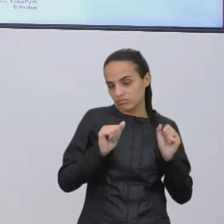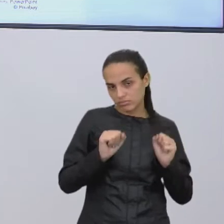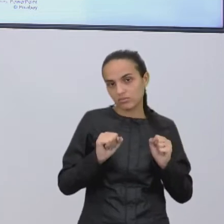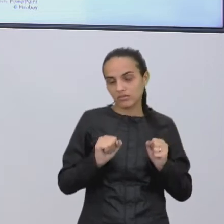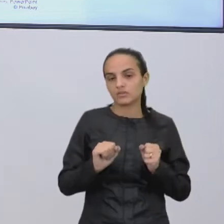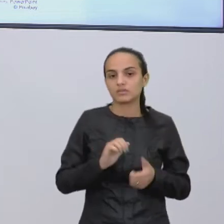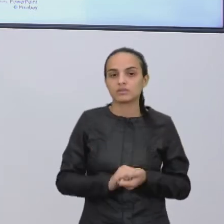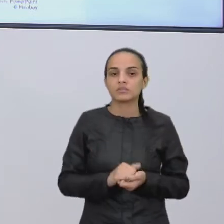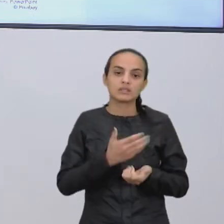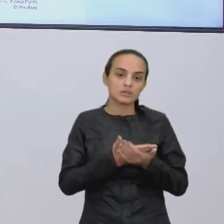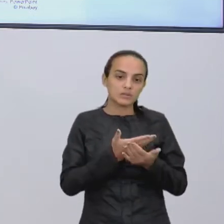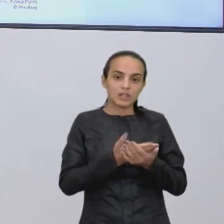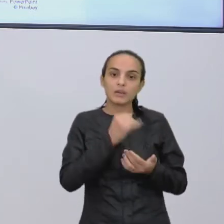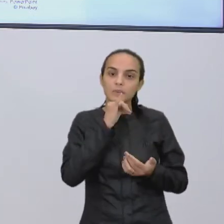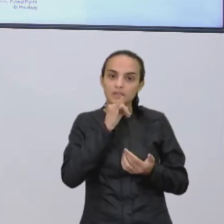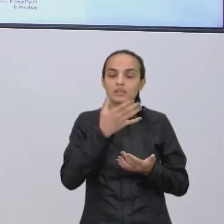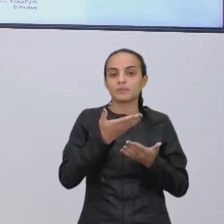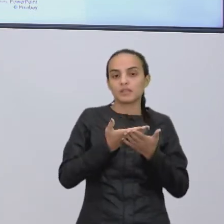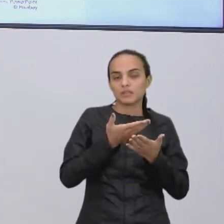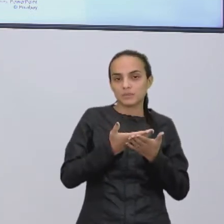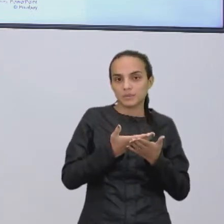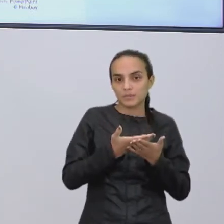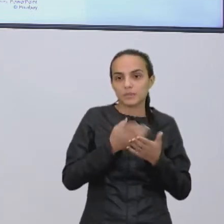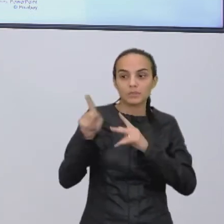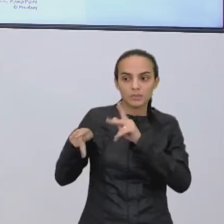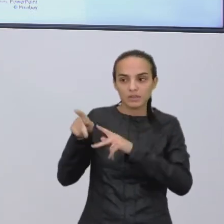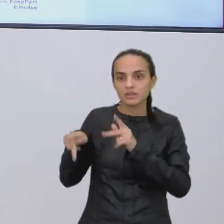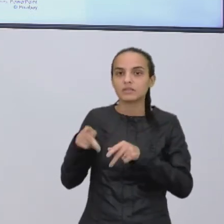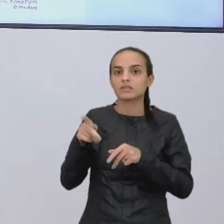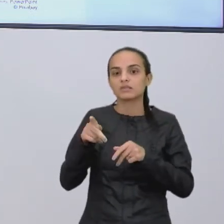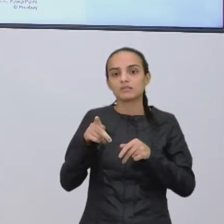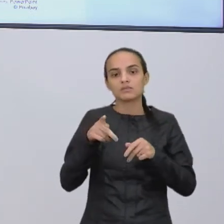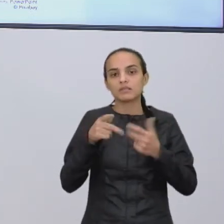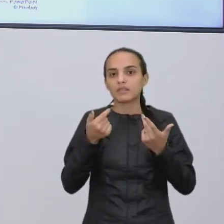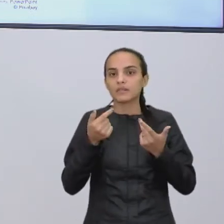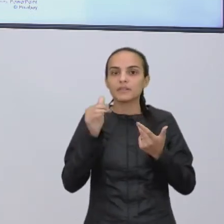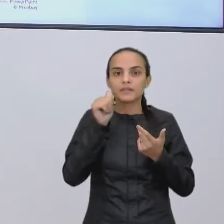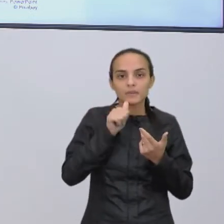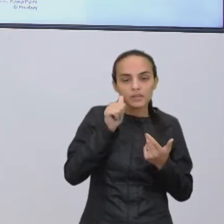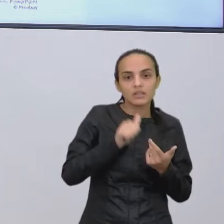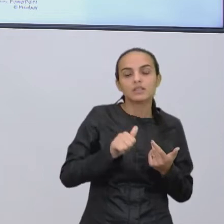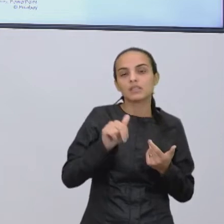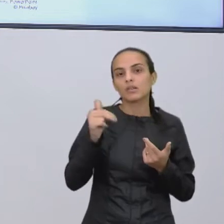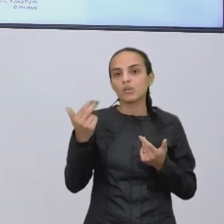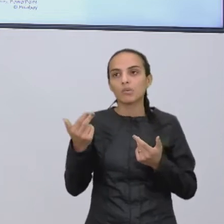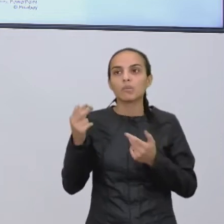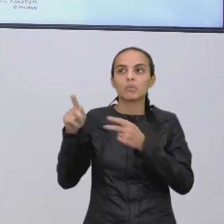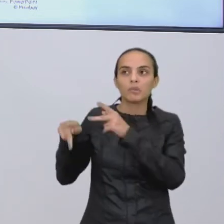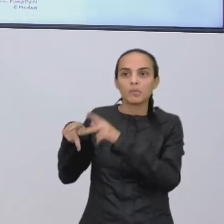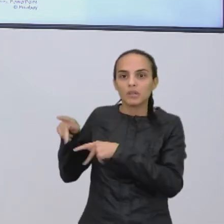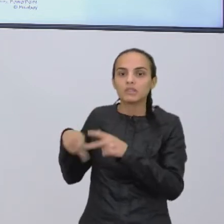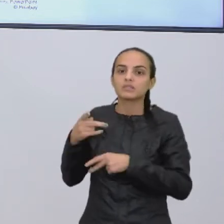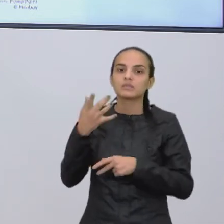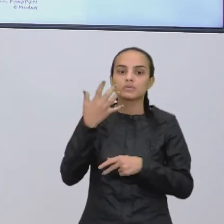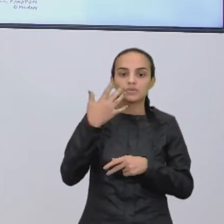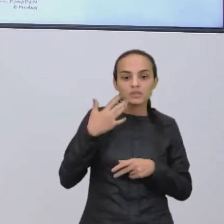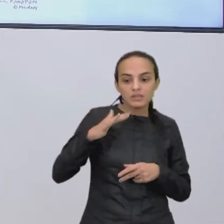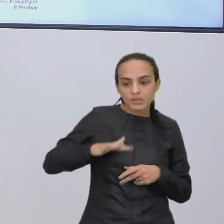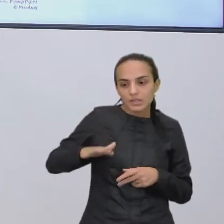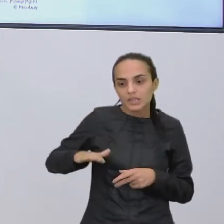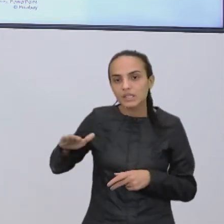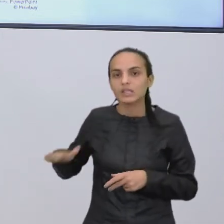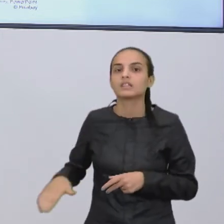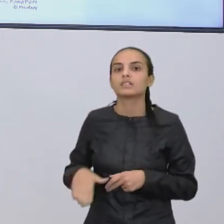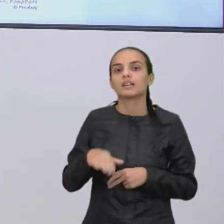quero estudar, por exemplo, só a população feminina. Ah, legal. Quero estudar, por exemplo, só a população de crianças